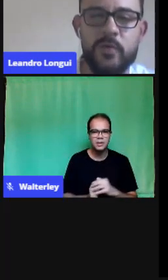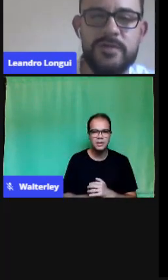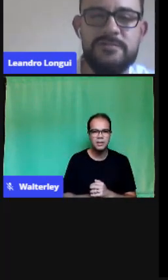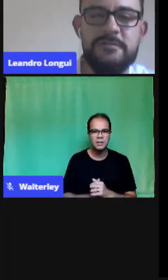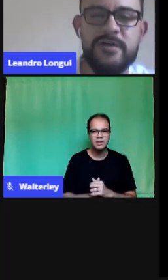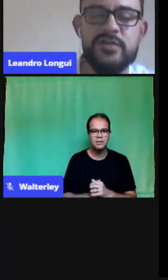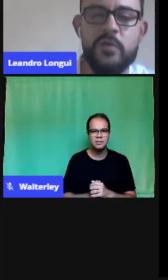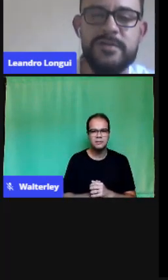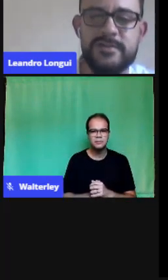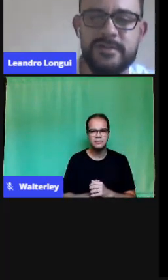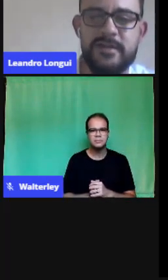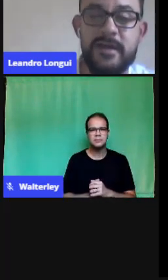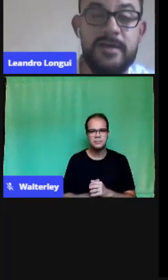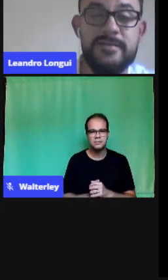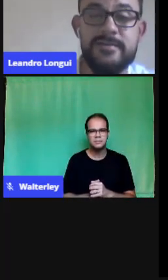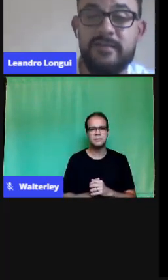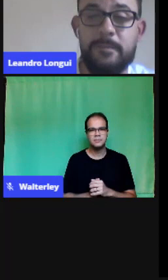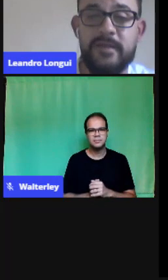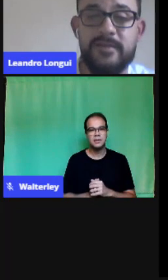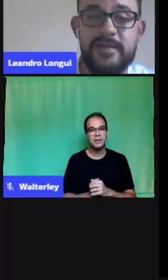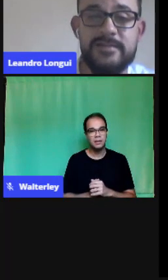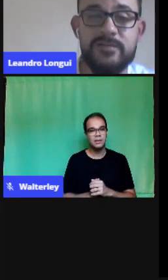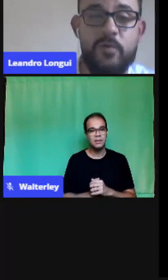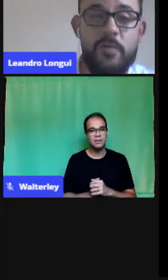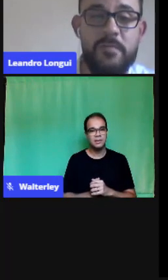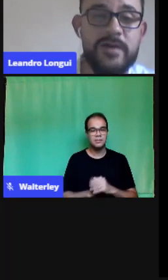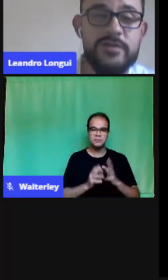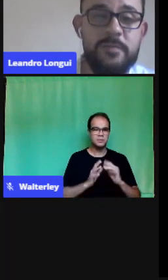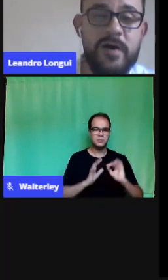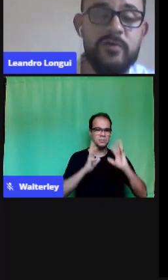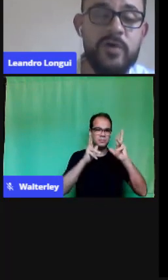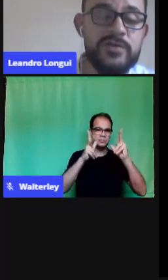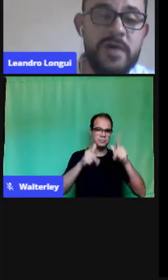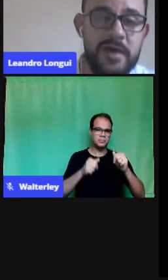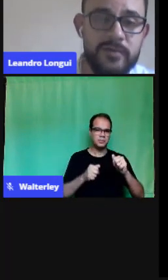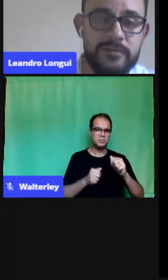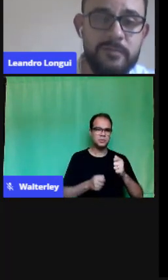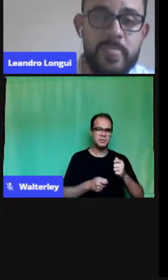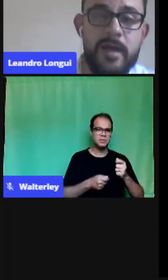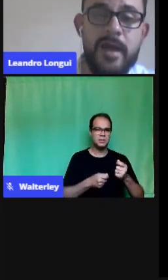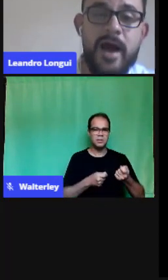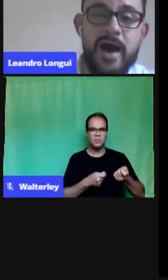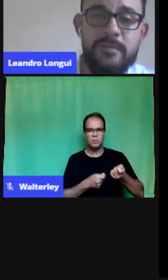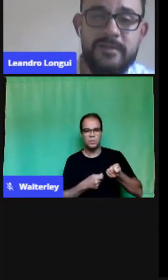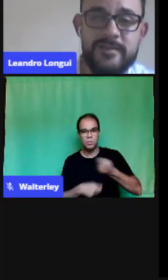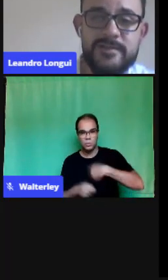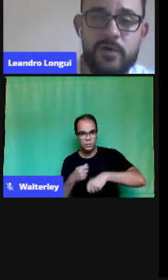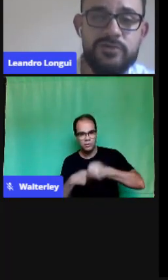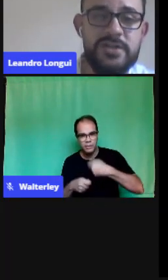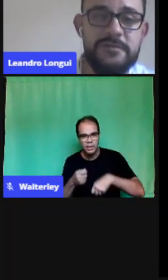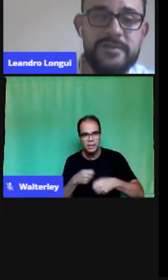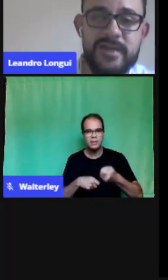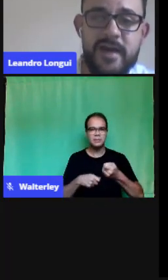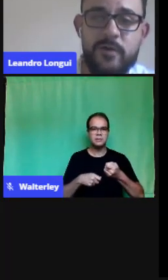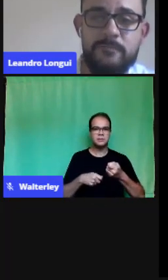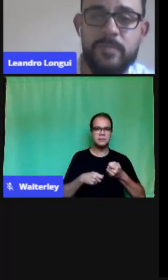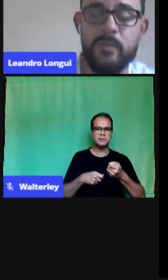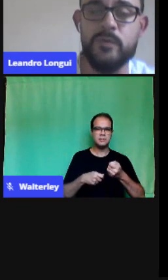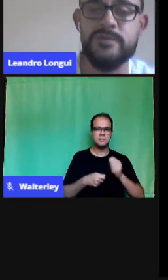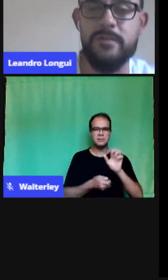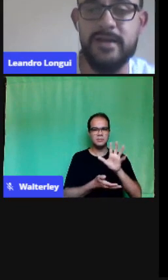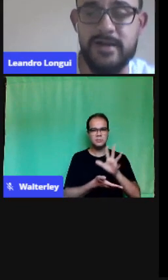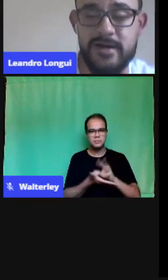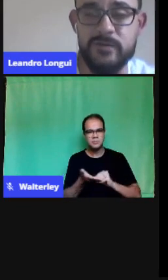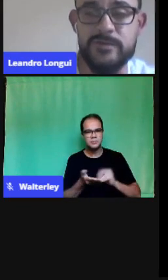os habitadores viver sobre si, sem dependência do comércio para o nosso reino, a imitação de que